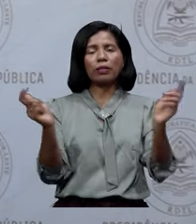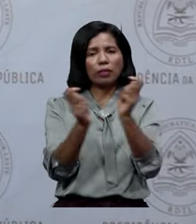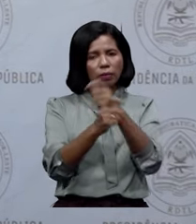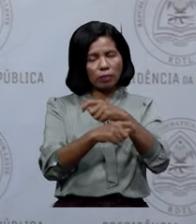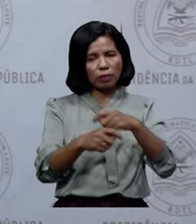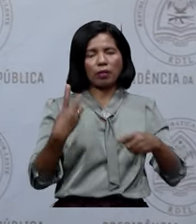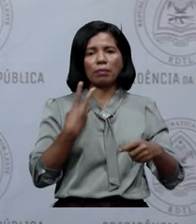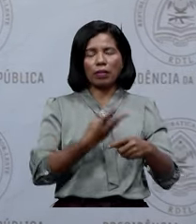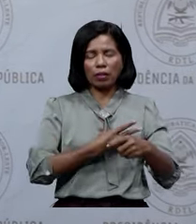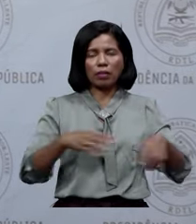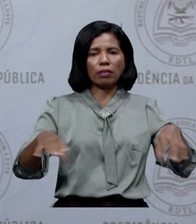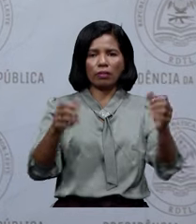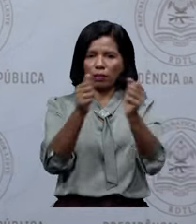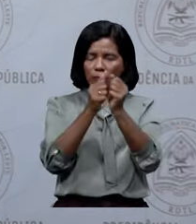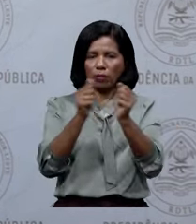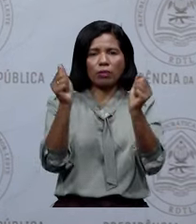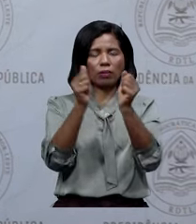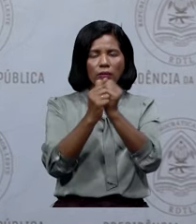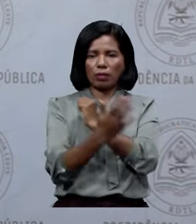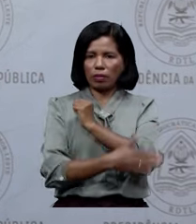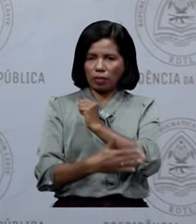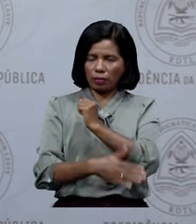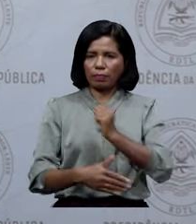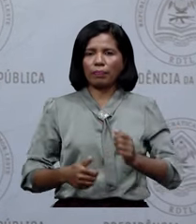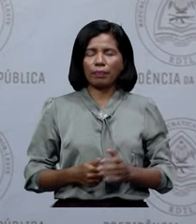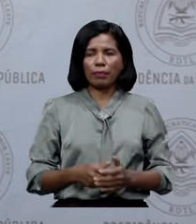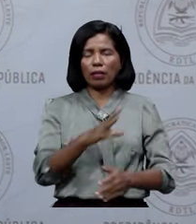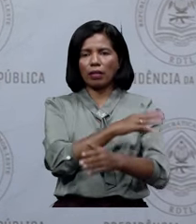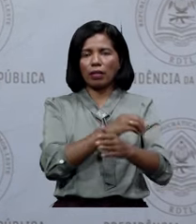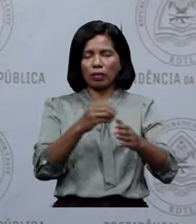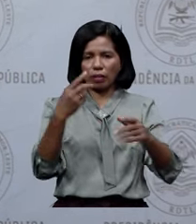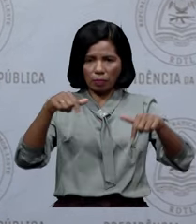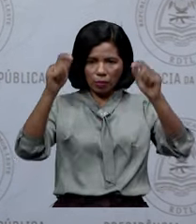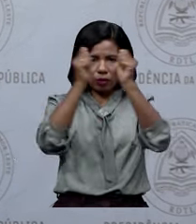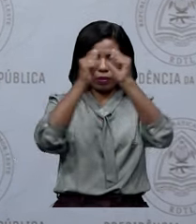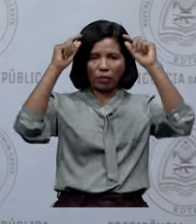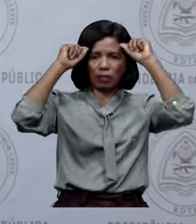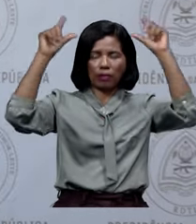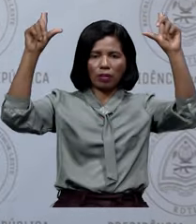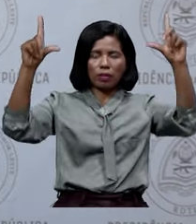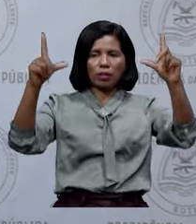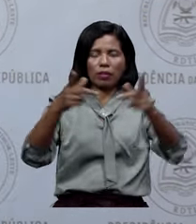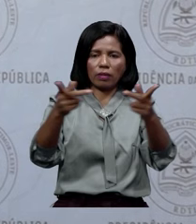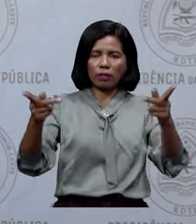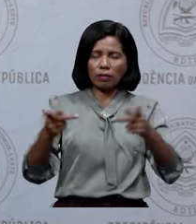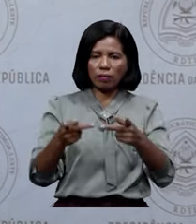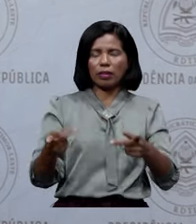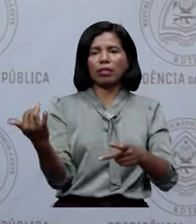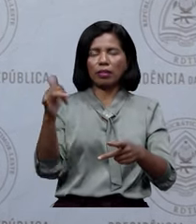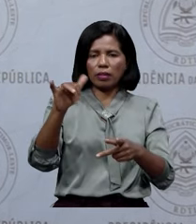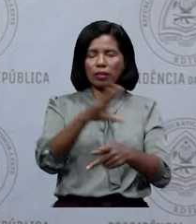nosso comprometimento de continuar apoio fortemente o Timor-Leste no melhoramento de